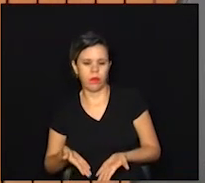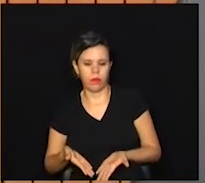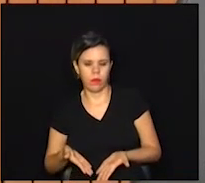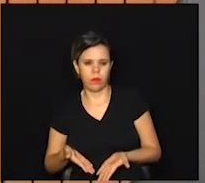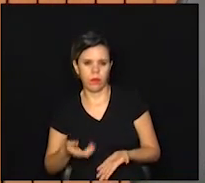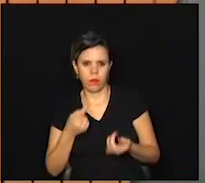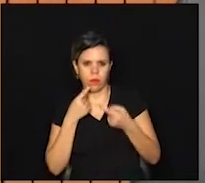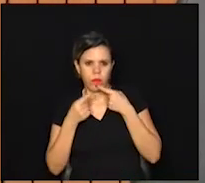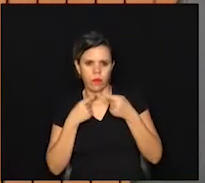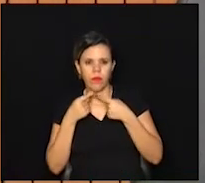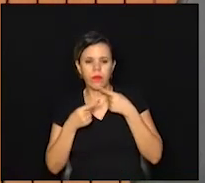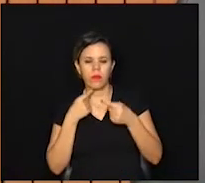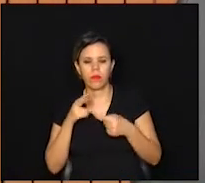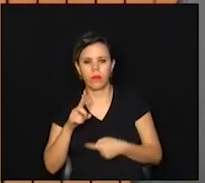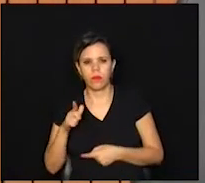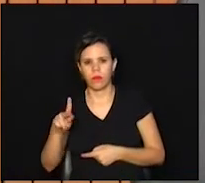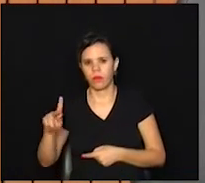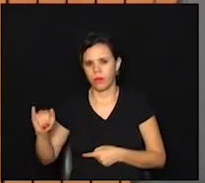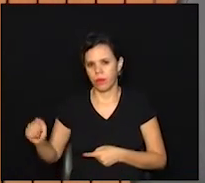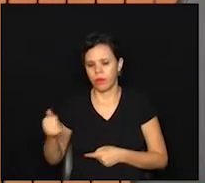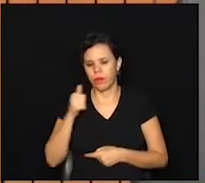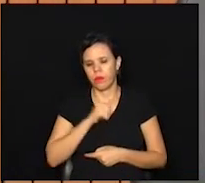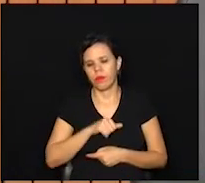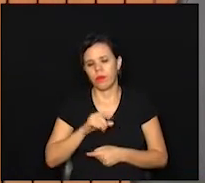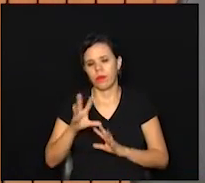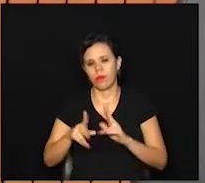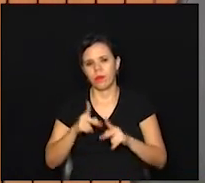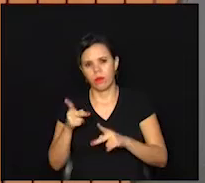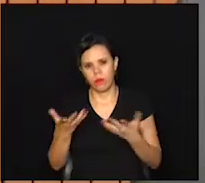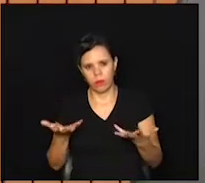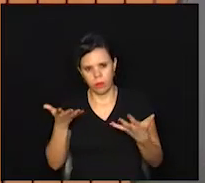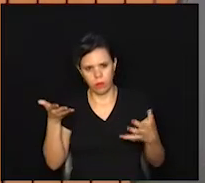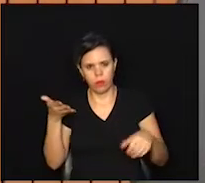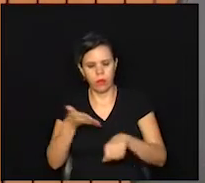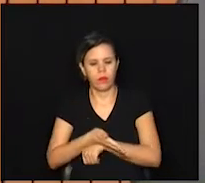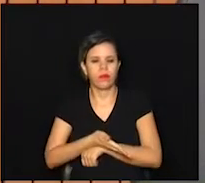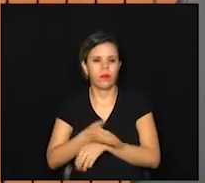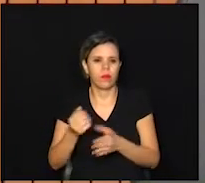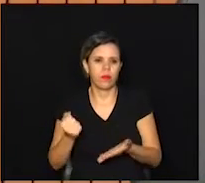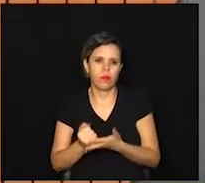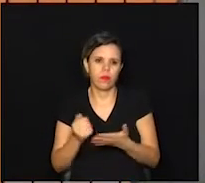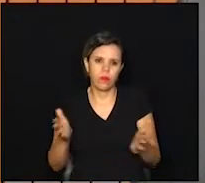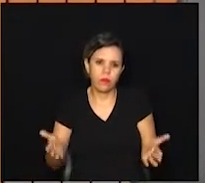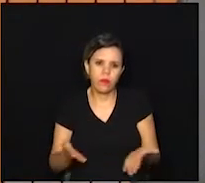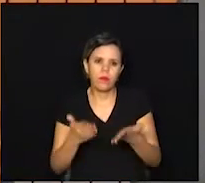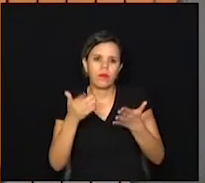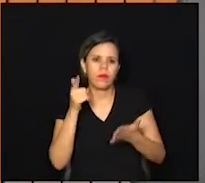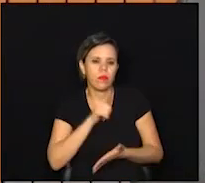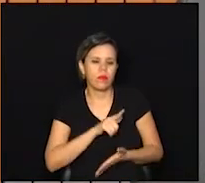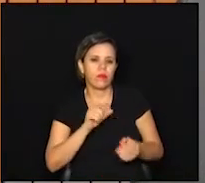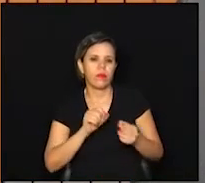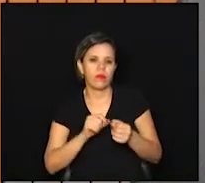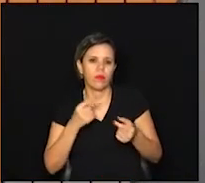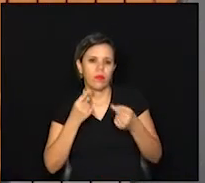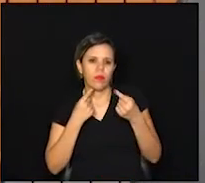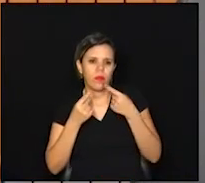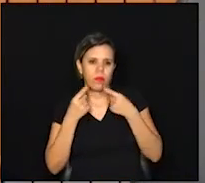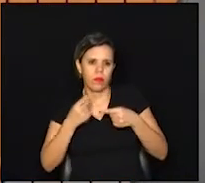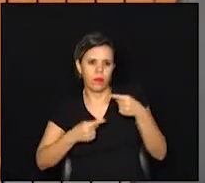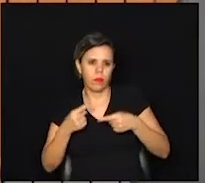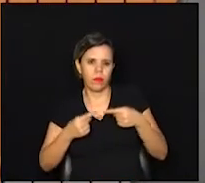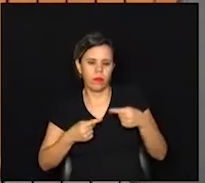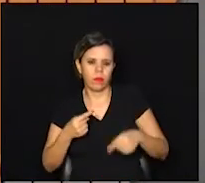da Valquíria, mas com todos aqueles e todas aquelas que quiserem participar e contribuir para que a gente consiga fazer essa discussão o